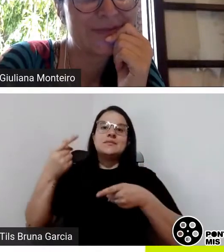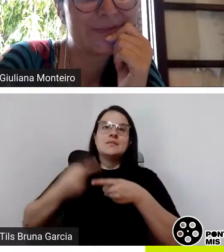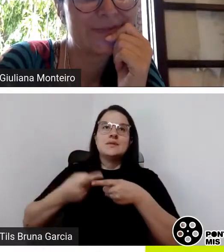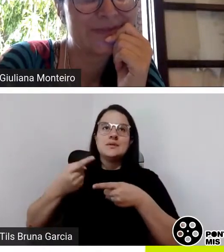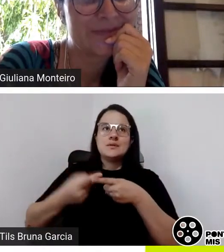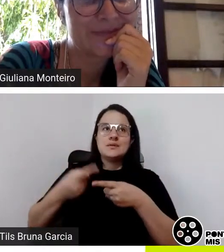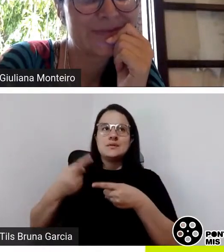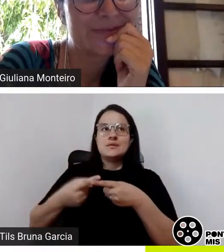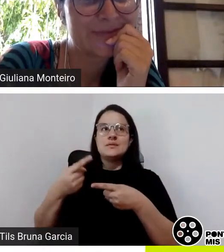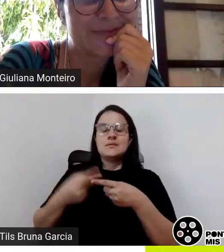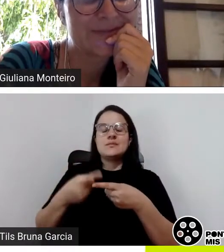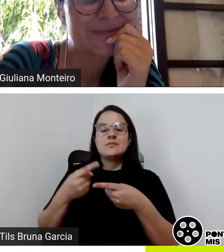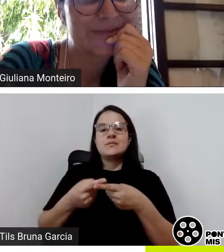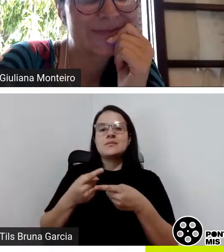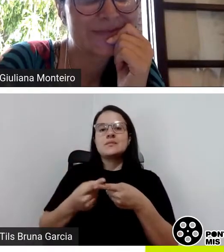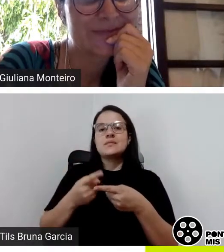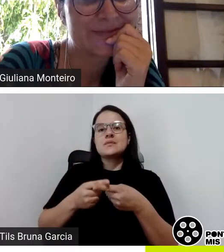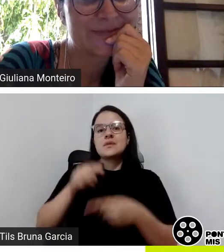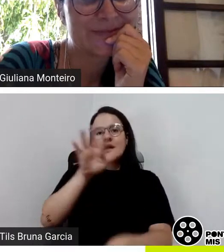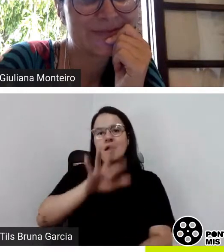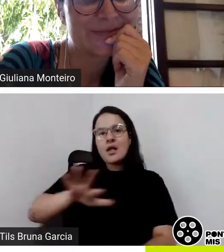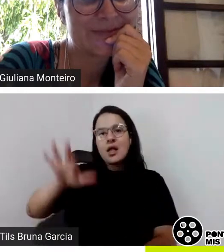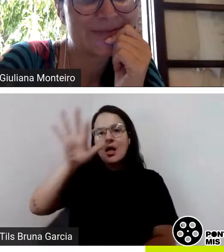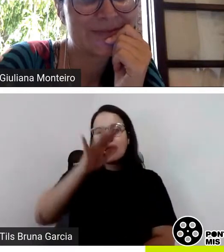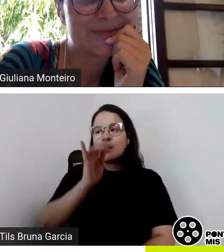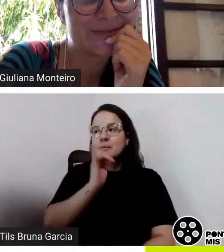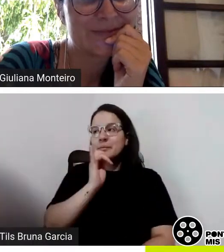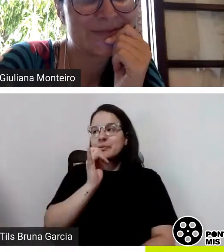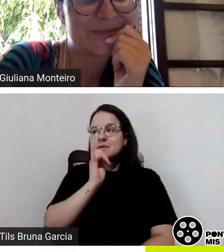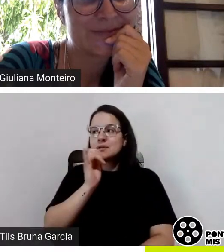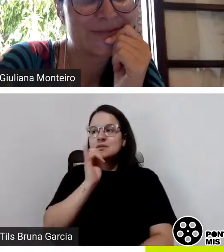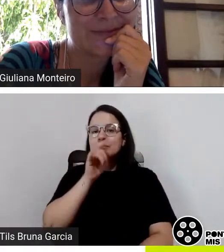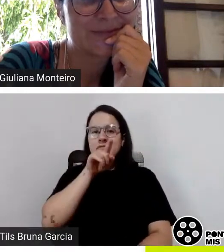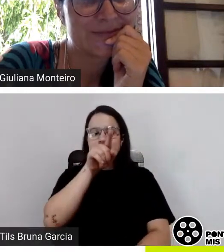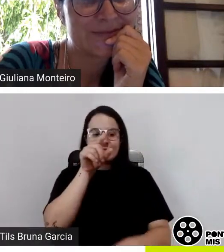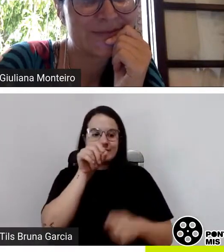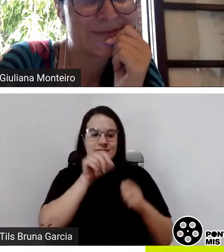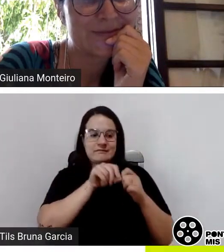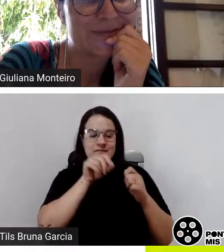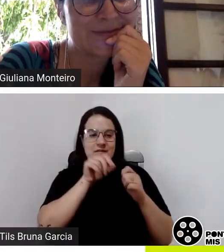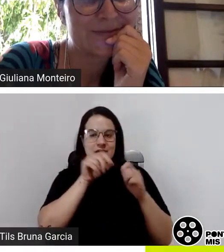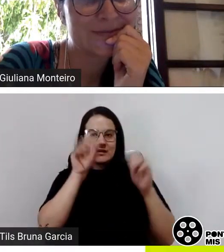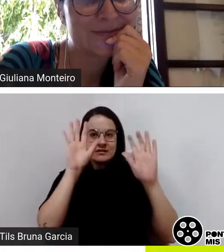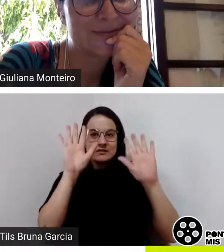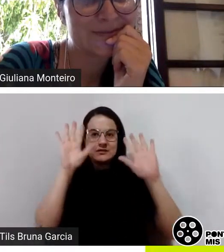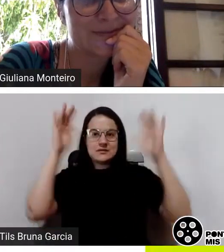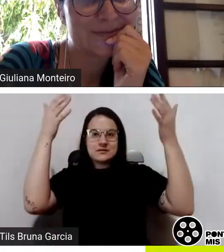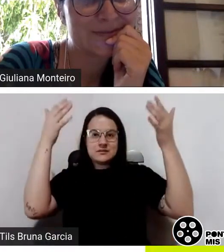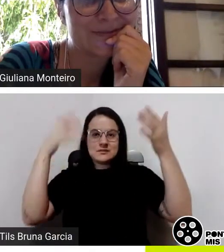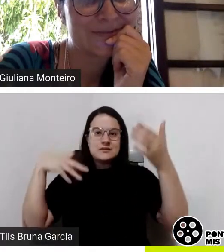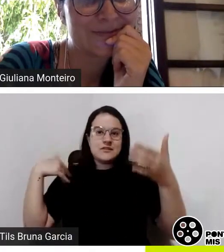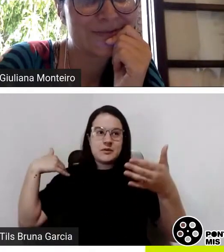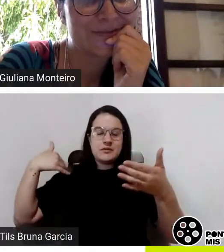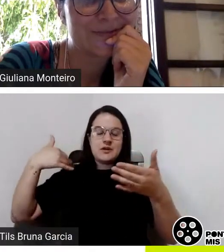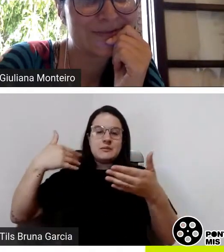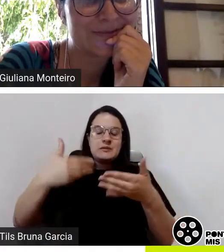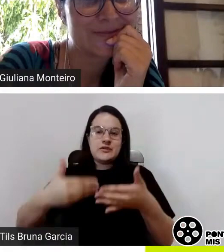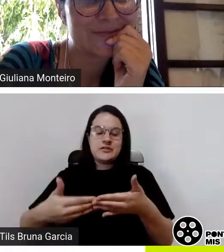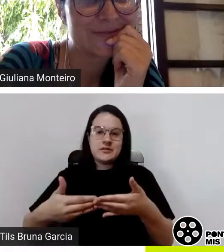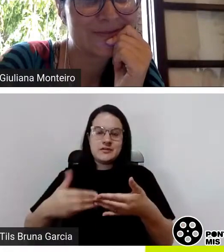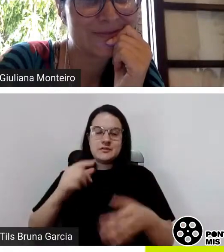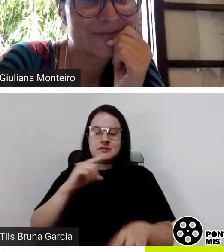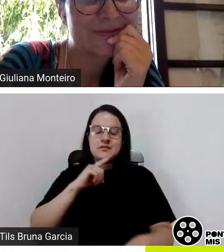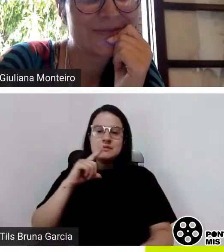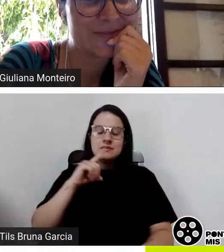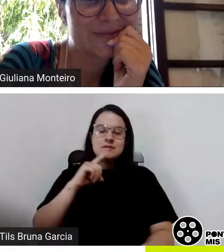locação possível. Escreva um roteiro que seja possível de filmar. Lembre daquela regra que o orçamento é